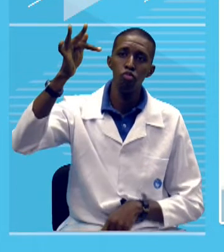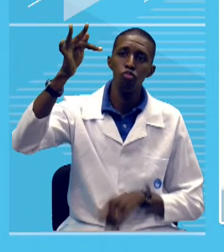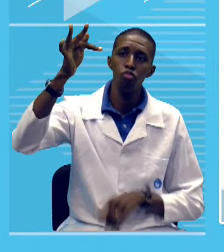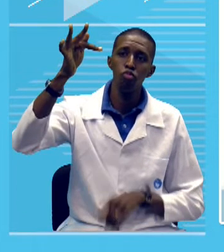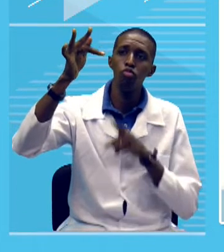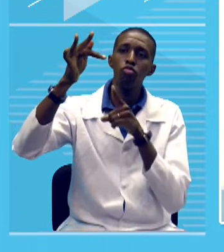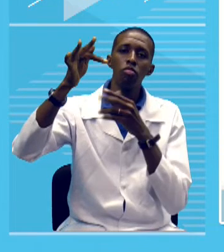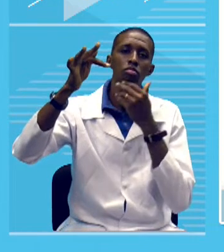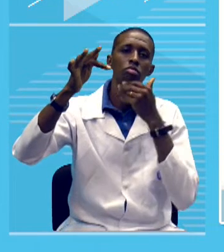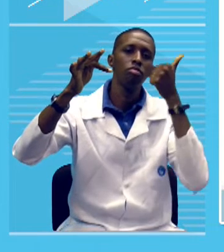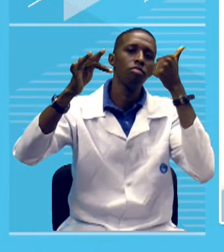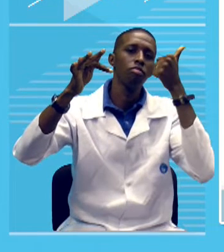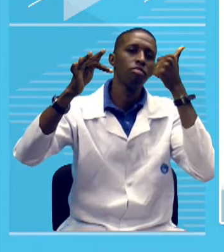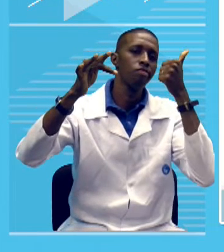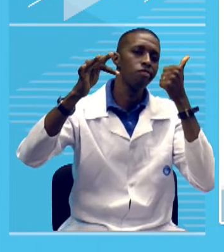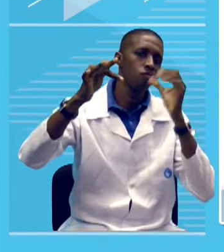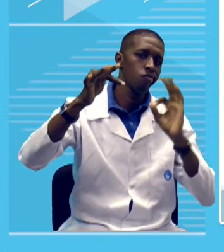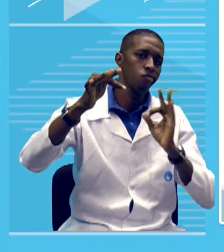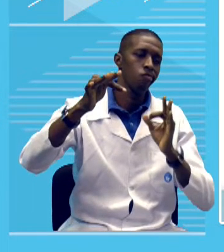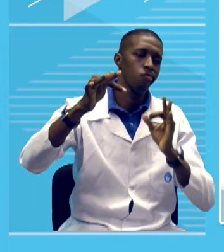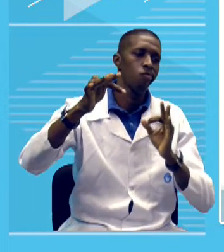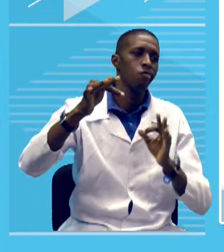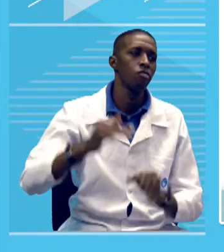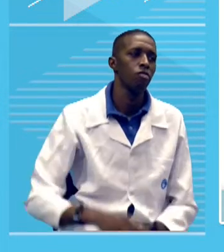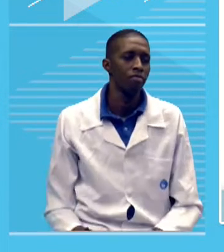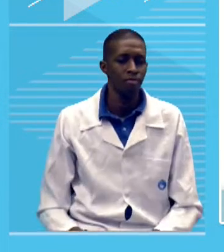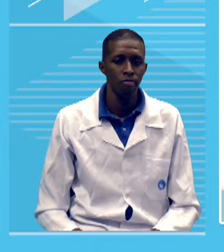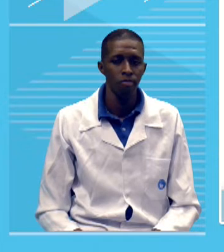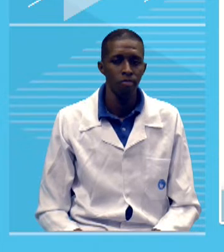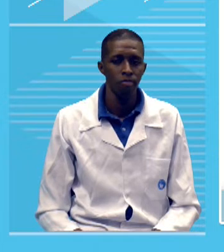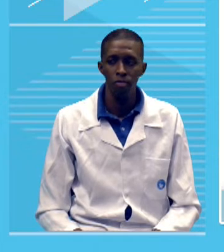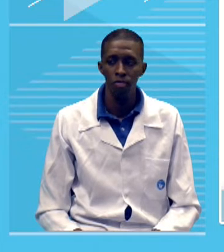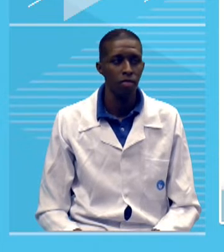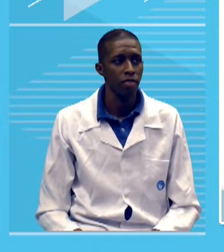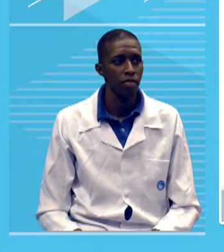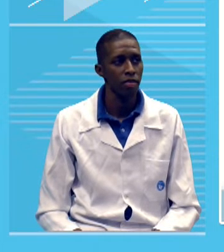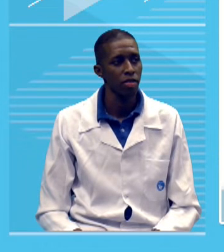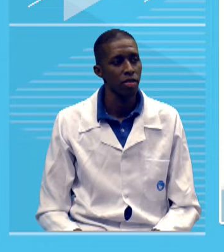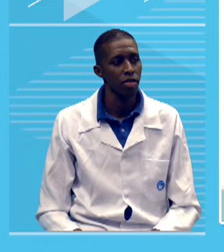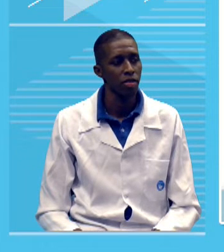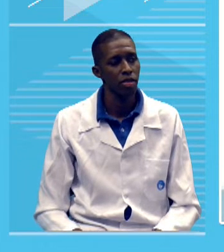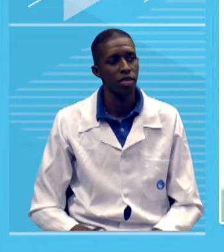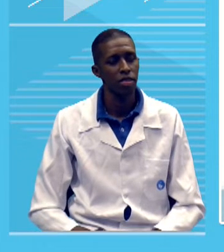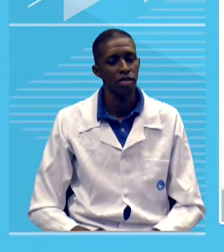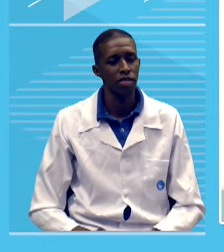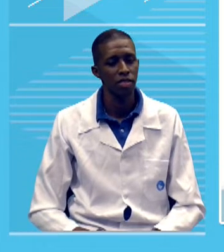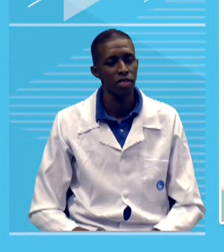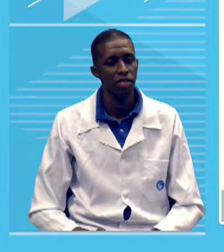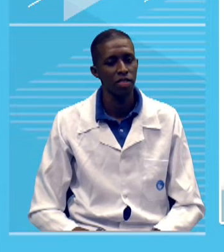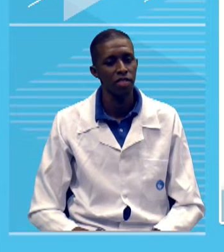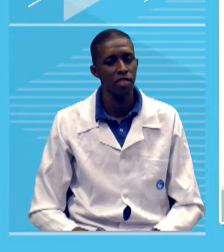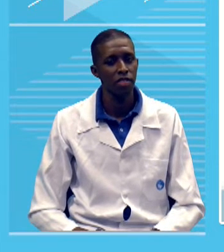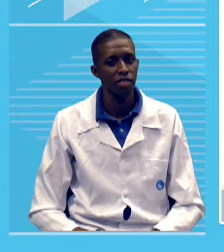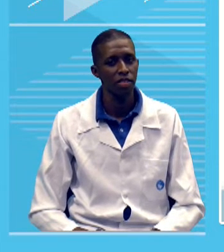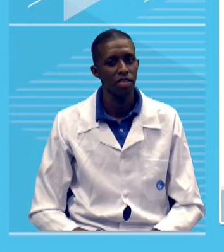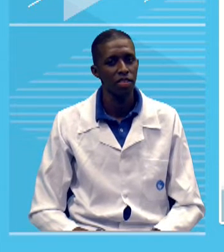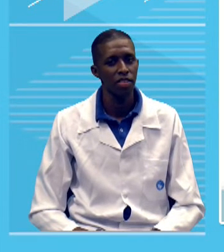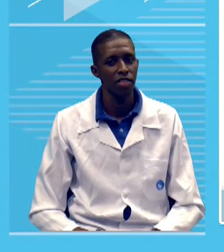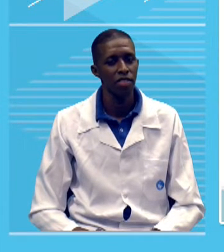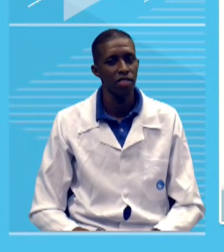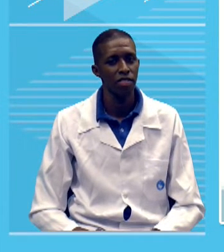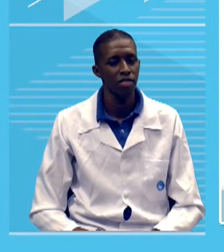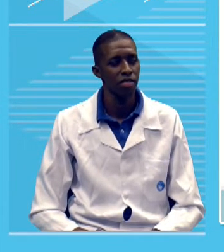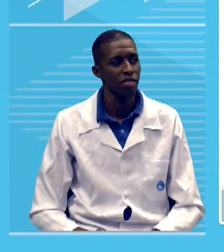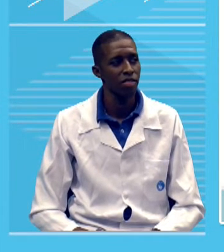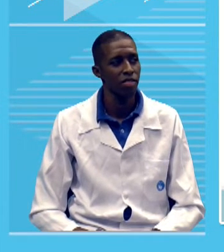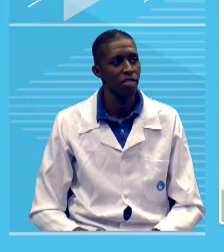de cara galerinha nós temos energia eólica Ismael meu querido o intérprete